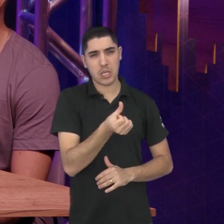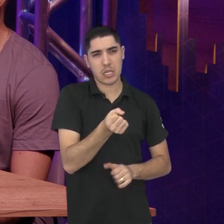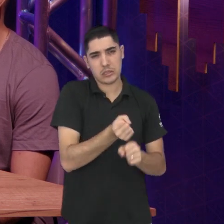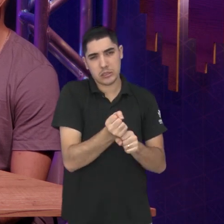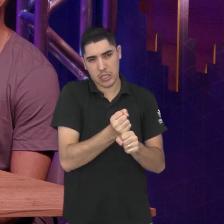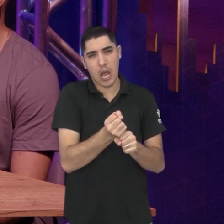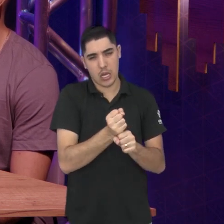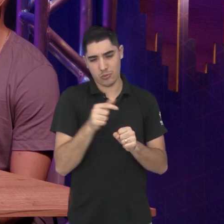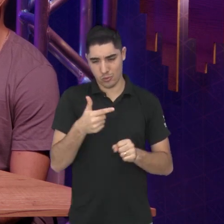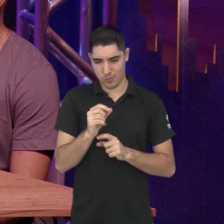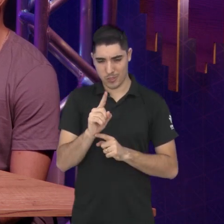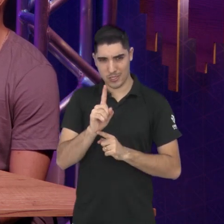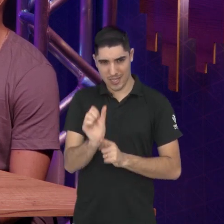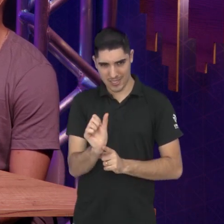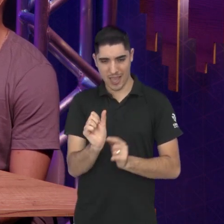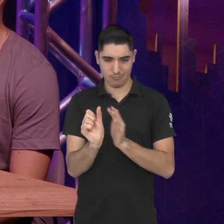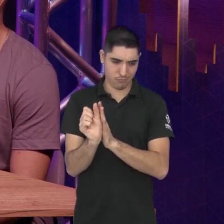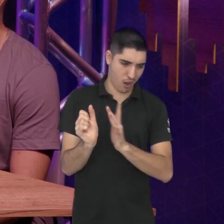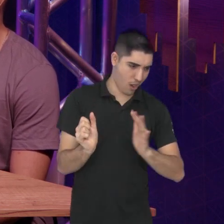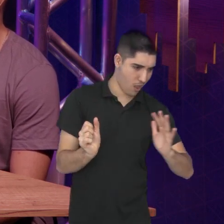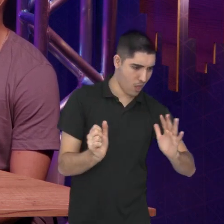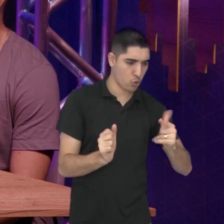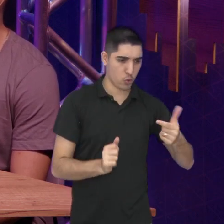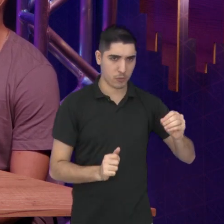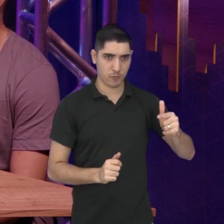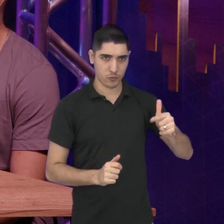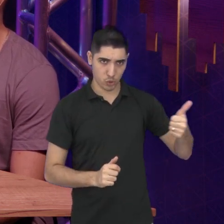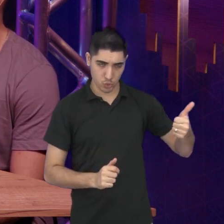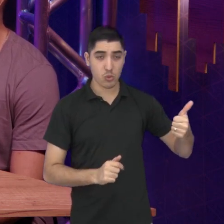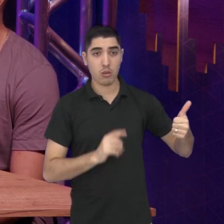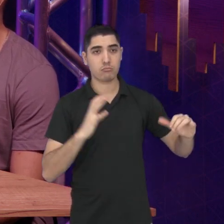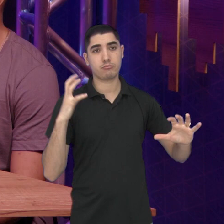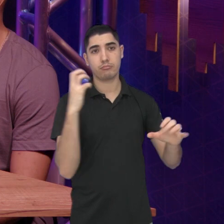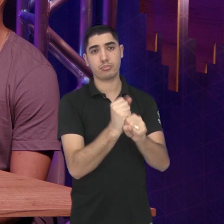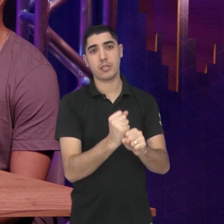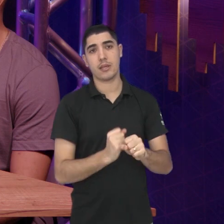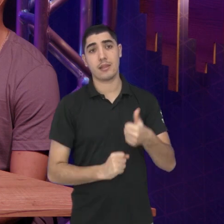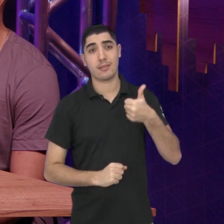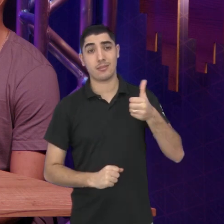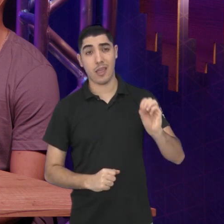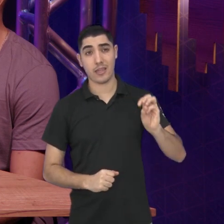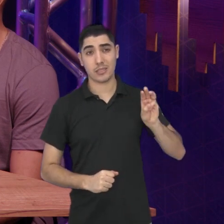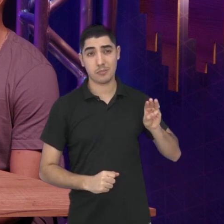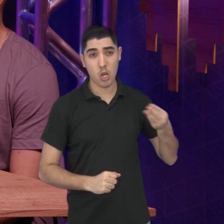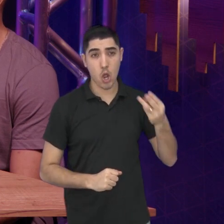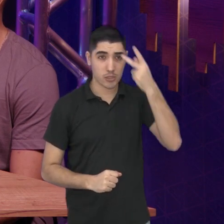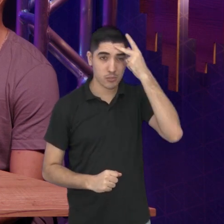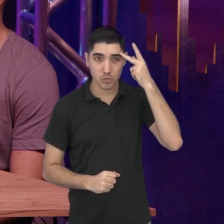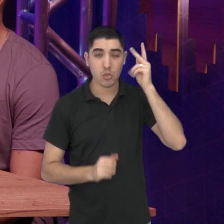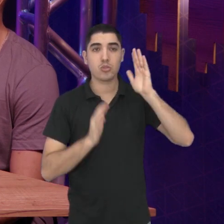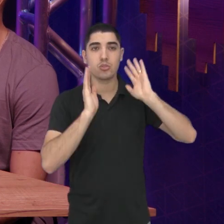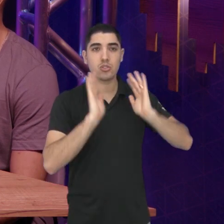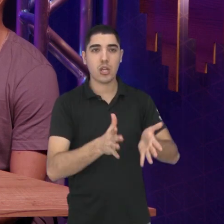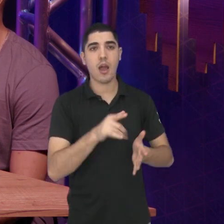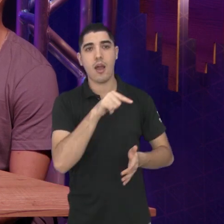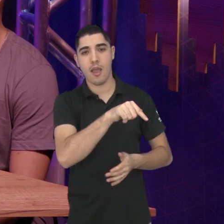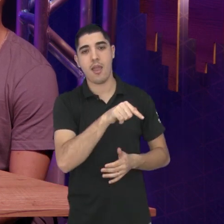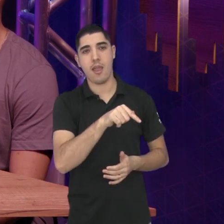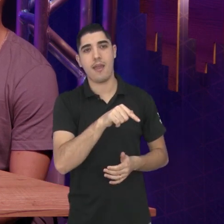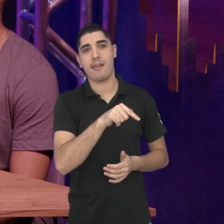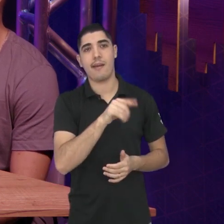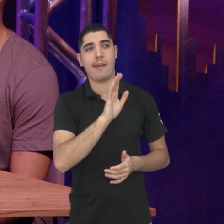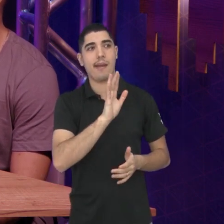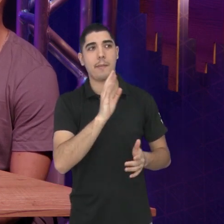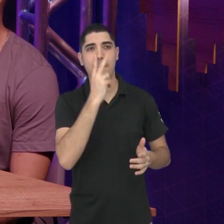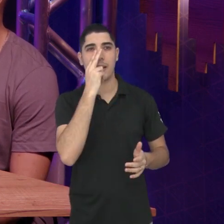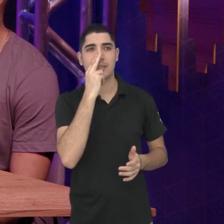a 2021, que cerca de 10 milhões de pessoas foram registradas a mais. Então é mais ou menos assim, deixa eu